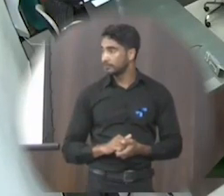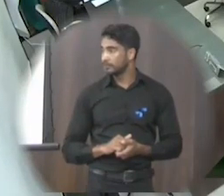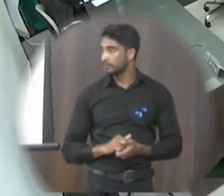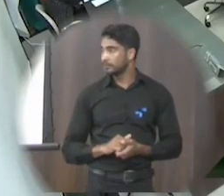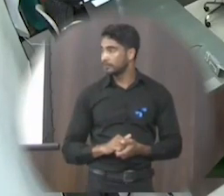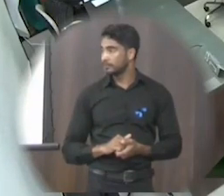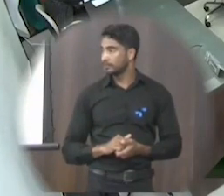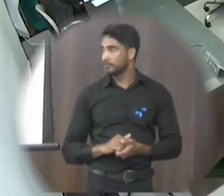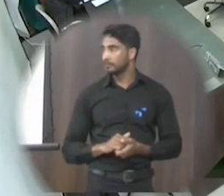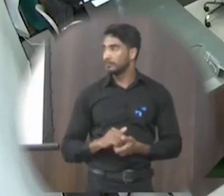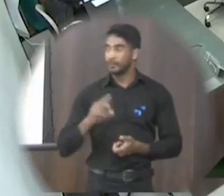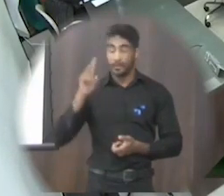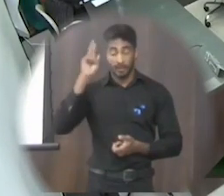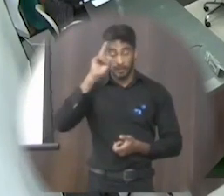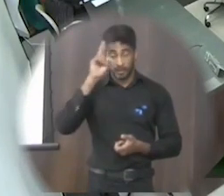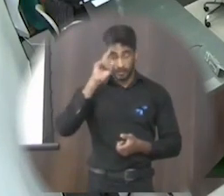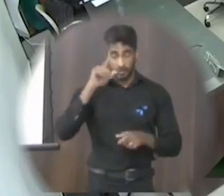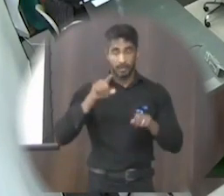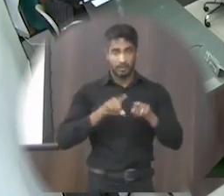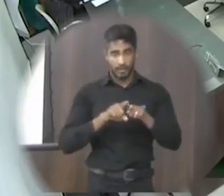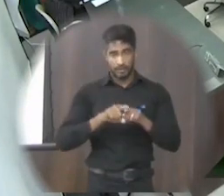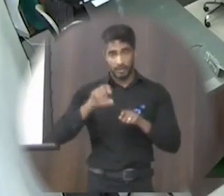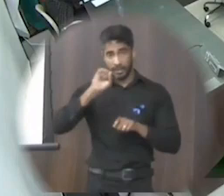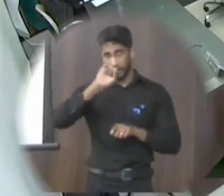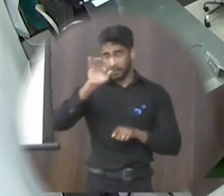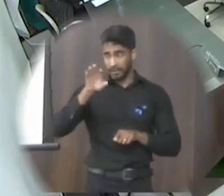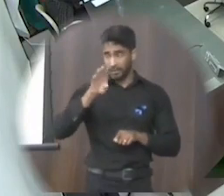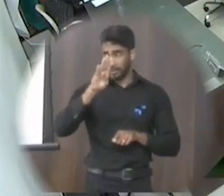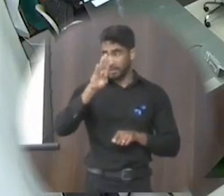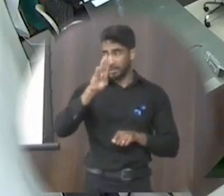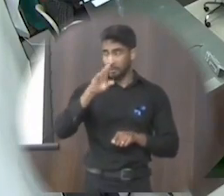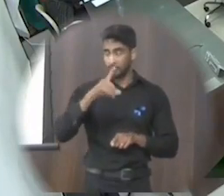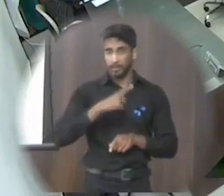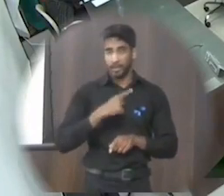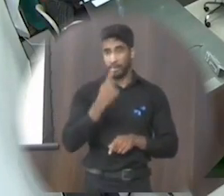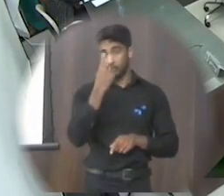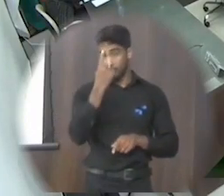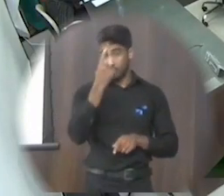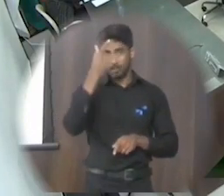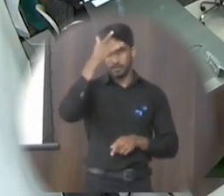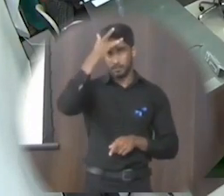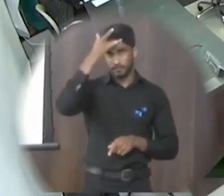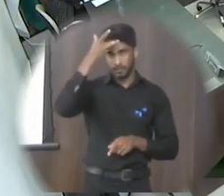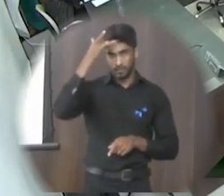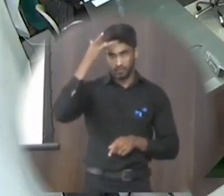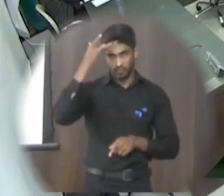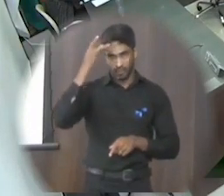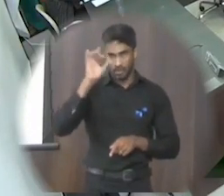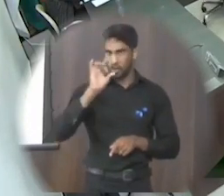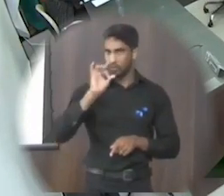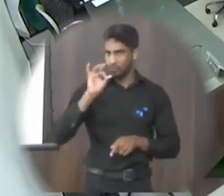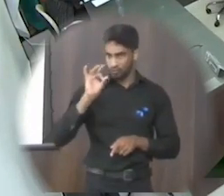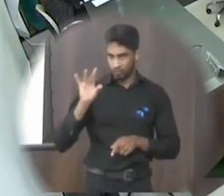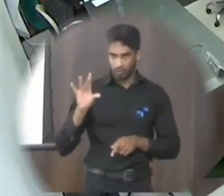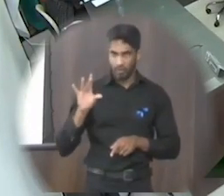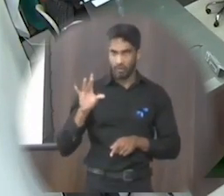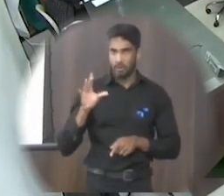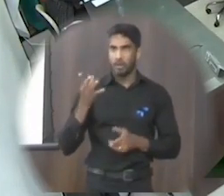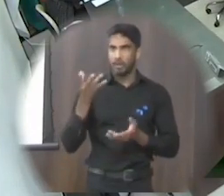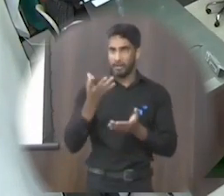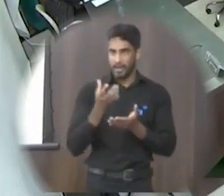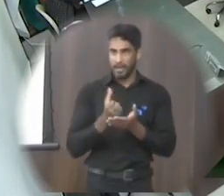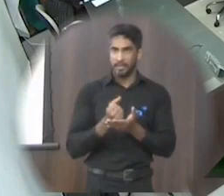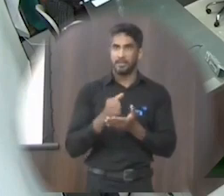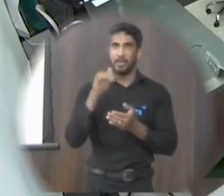E lembrando também que em Janaúba, segundo ele, parece só ter um funcionário hoje que recebe além